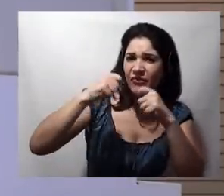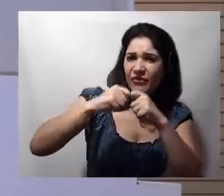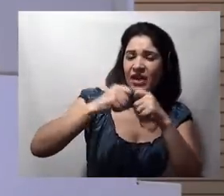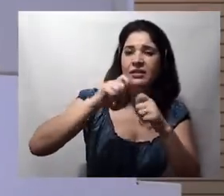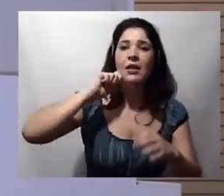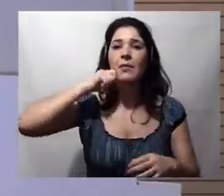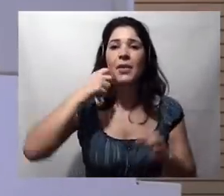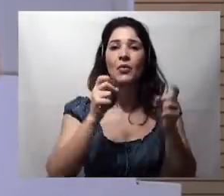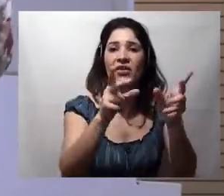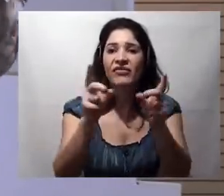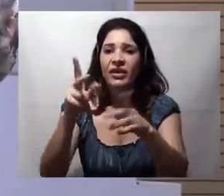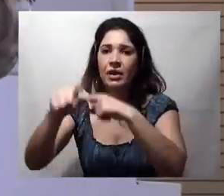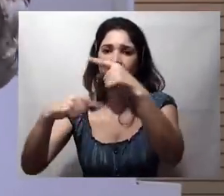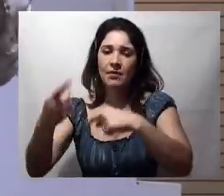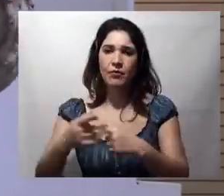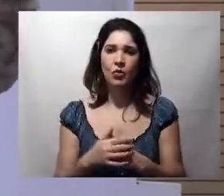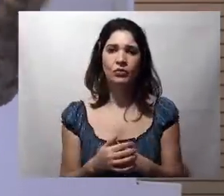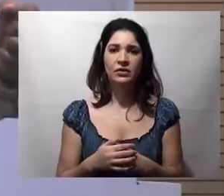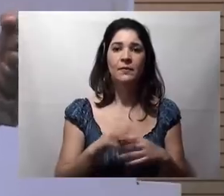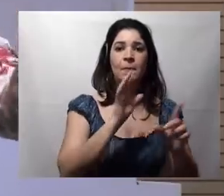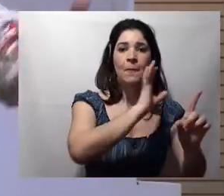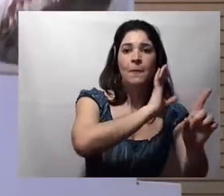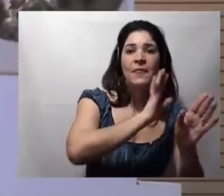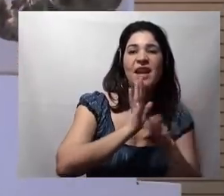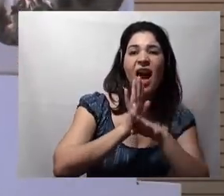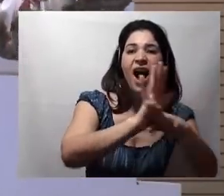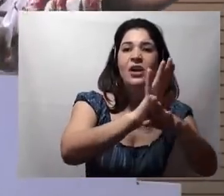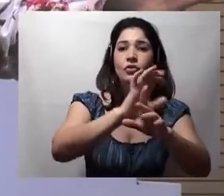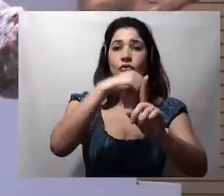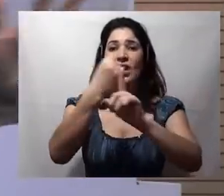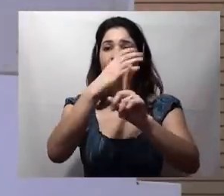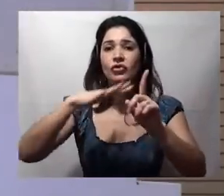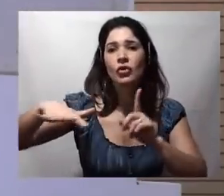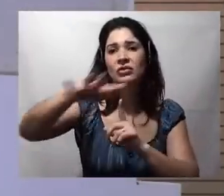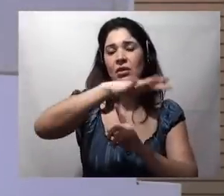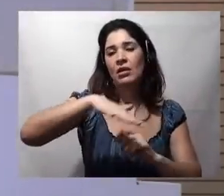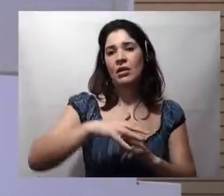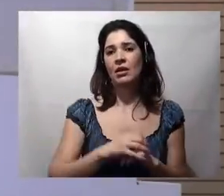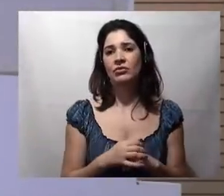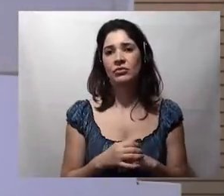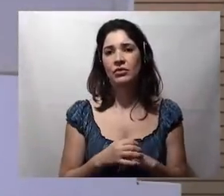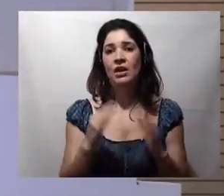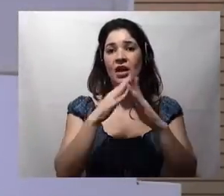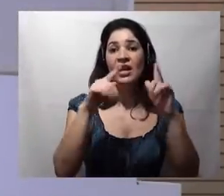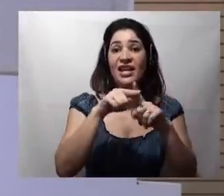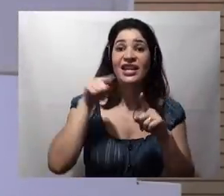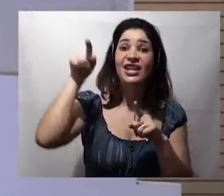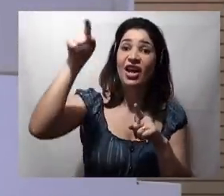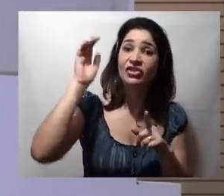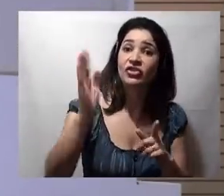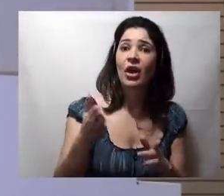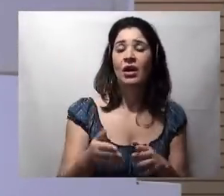gerar um ambiente de transformação social a igreja já está lá gente